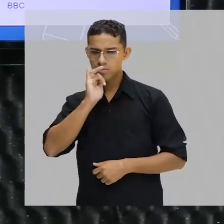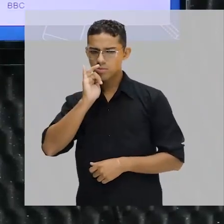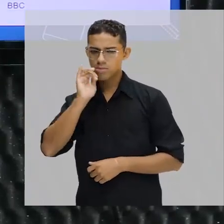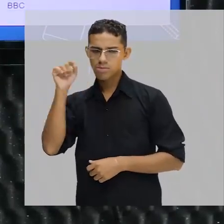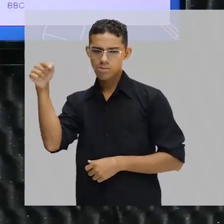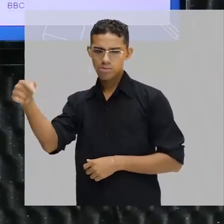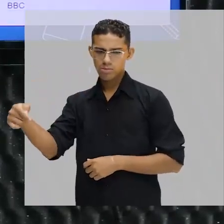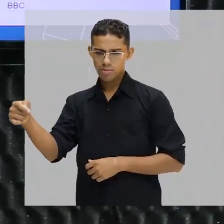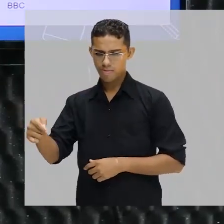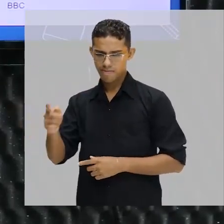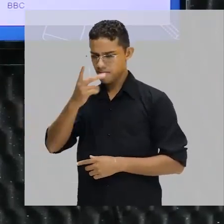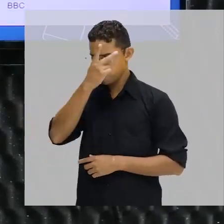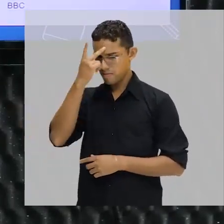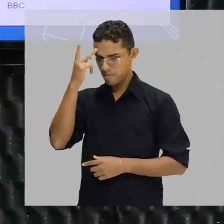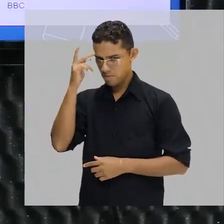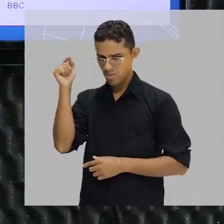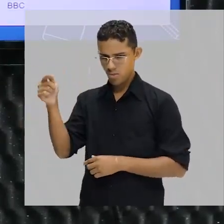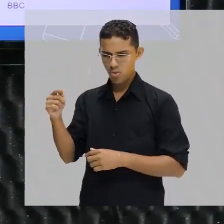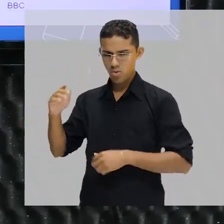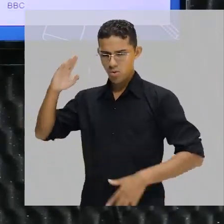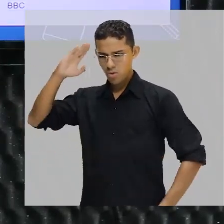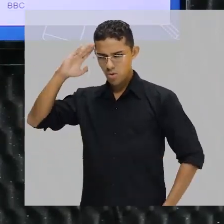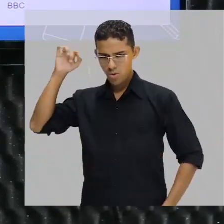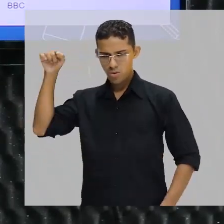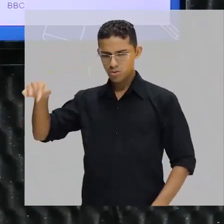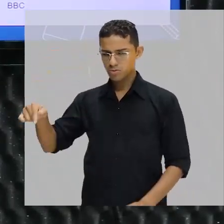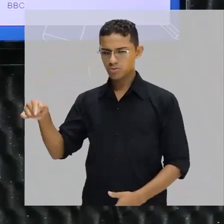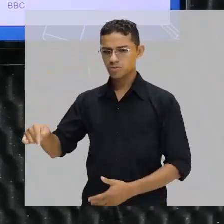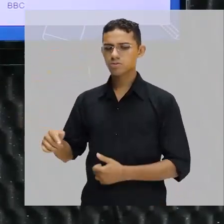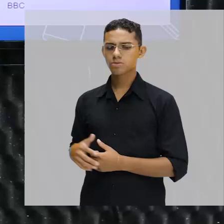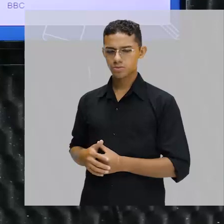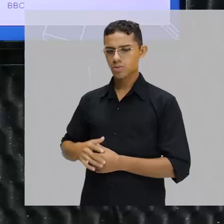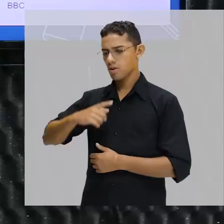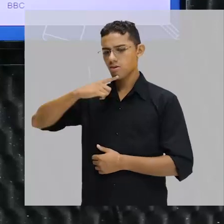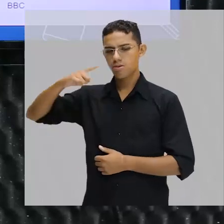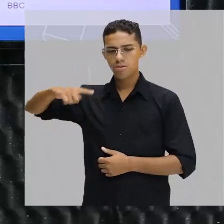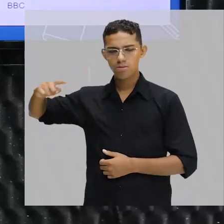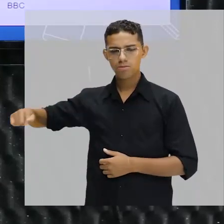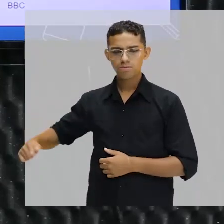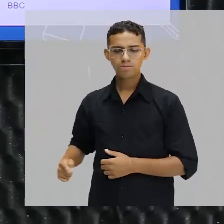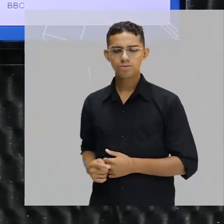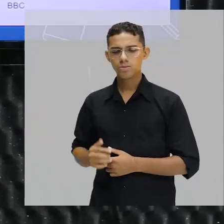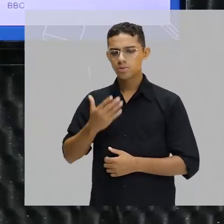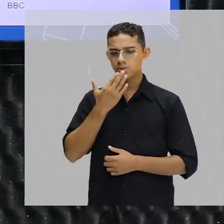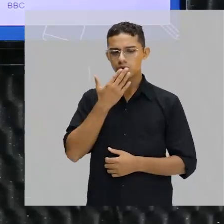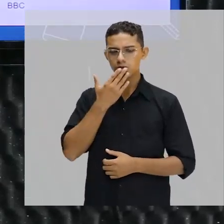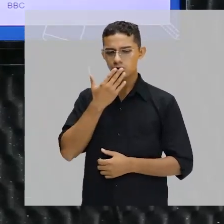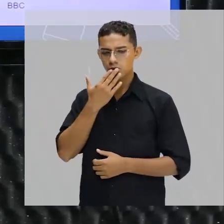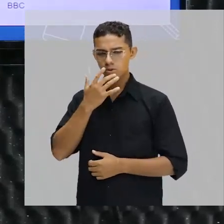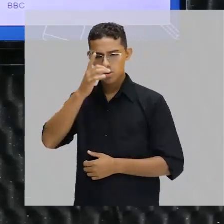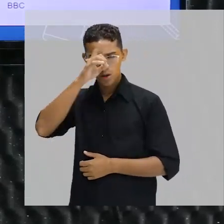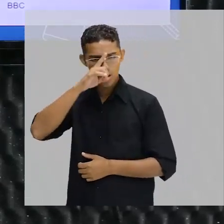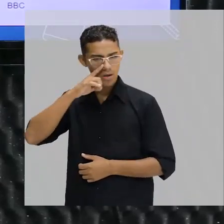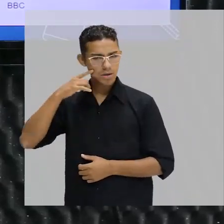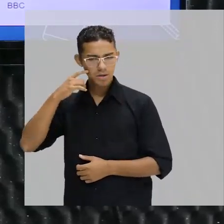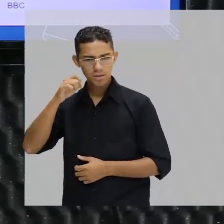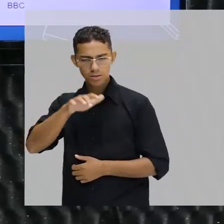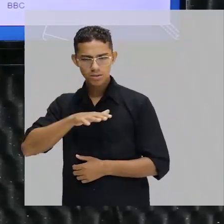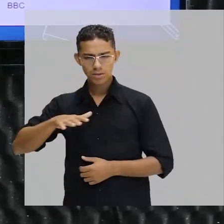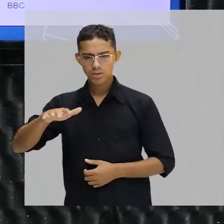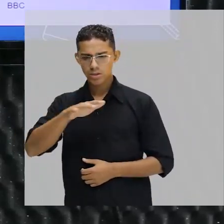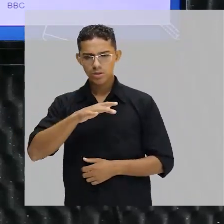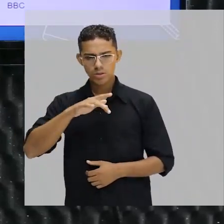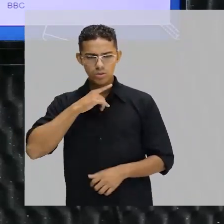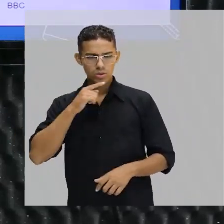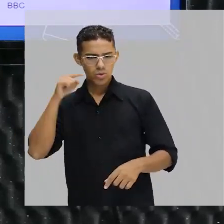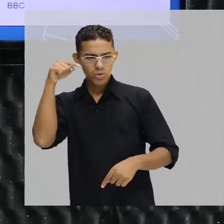pró-Rússia. A área amarela é o território ucraniano que foi ocupado e anexado pela Rússia. A outra área que foi